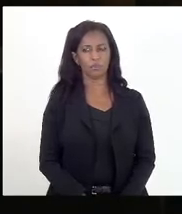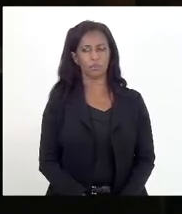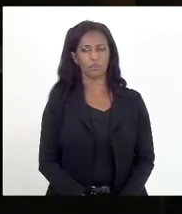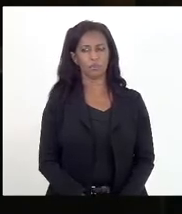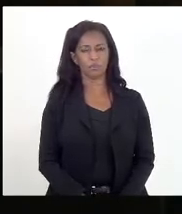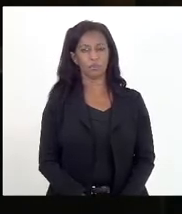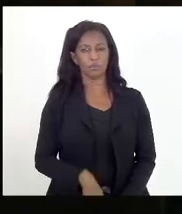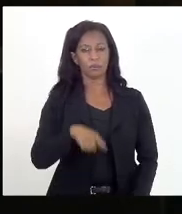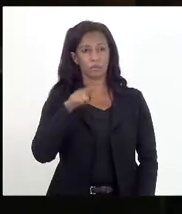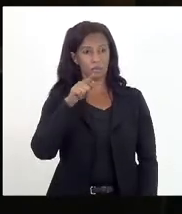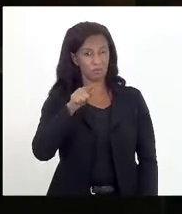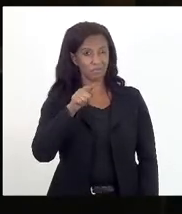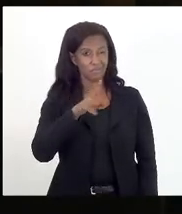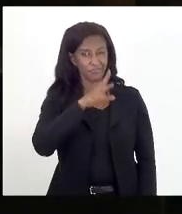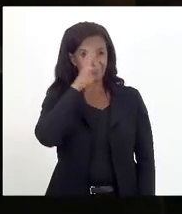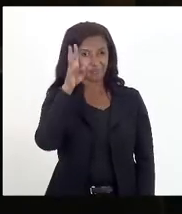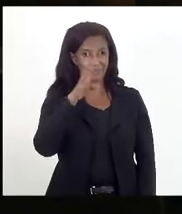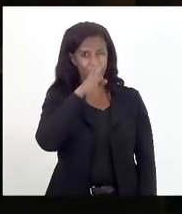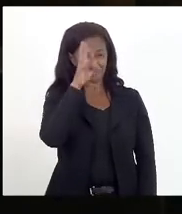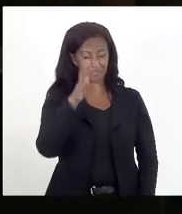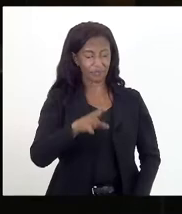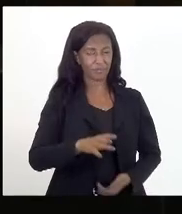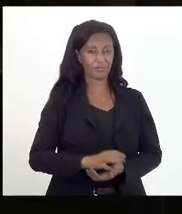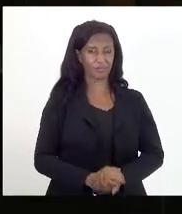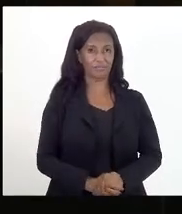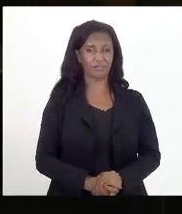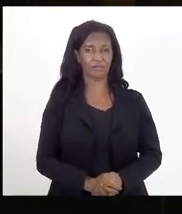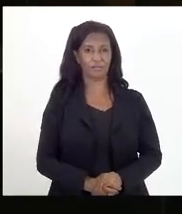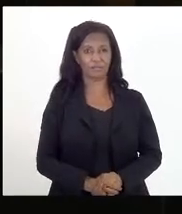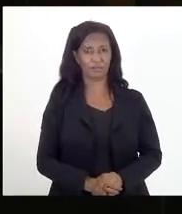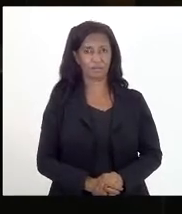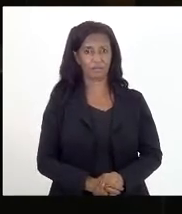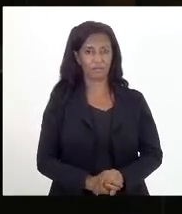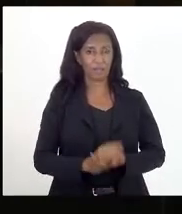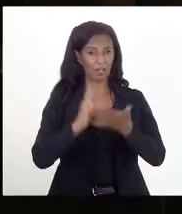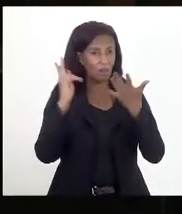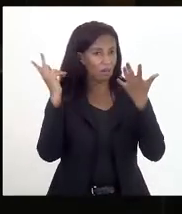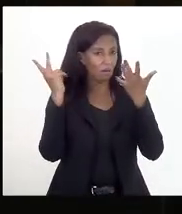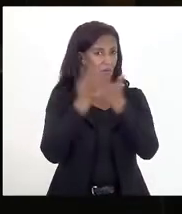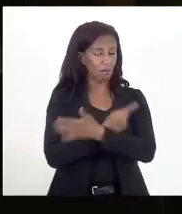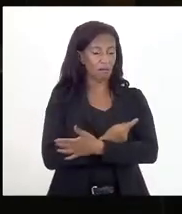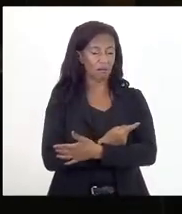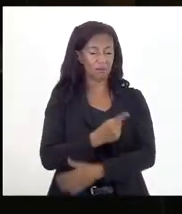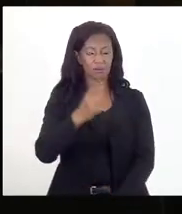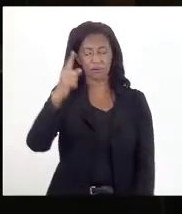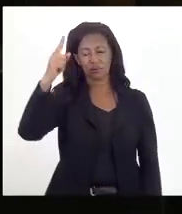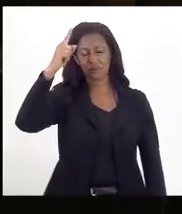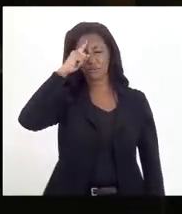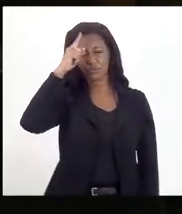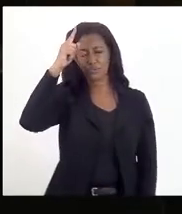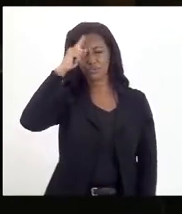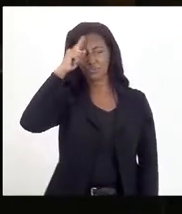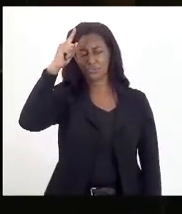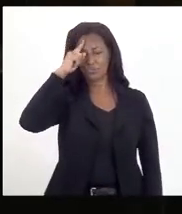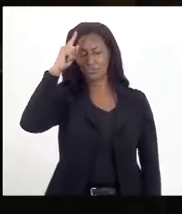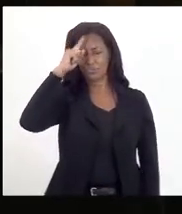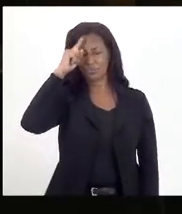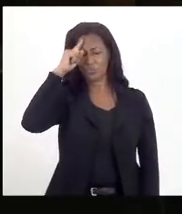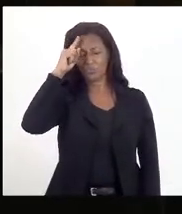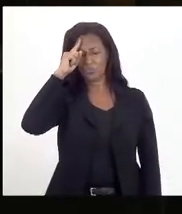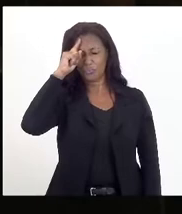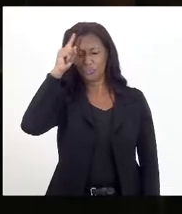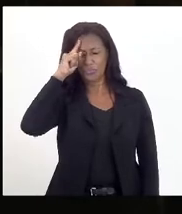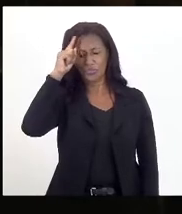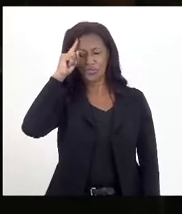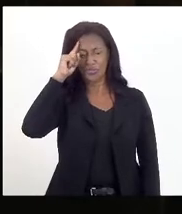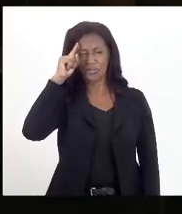e esses Absurdos hoje estão acontecendo todos os dias é a espiral do Silêncio